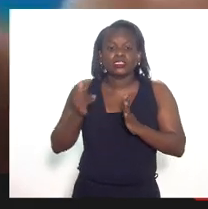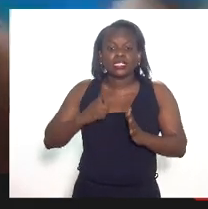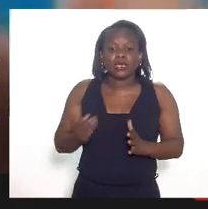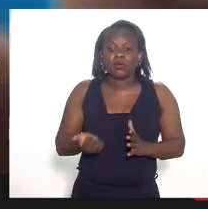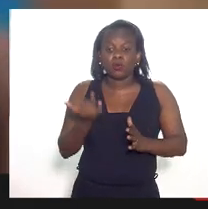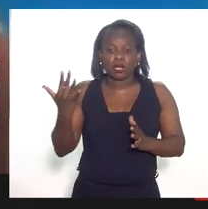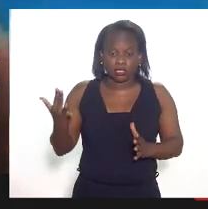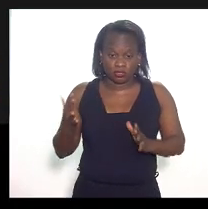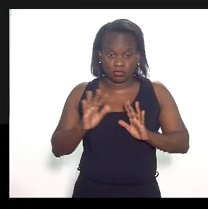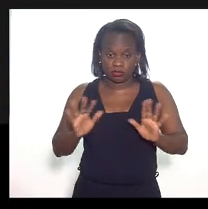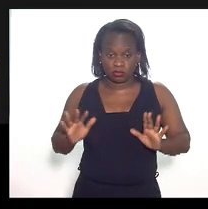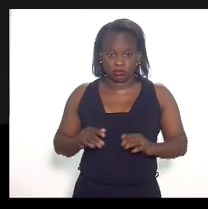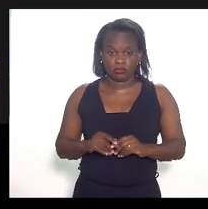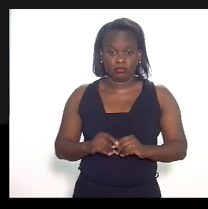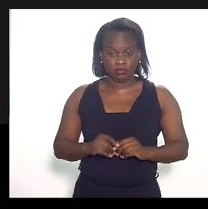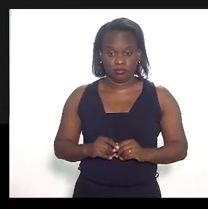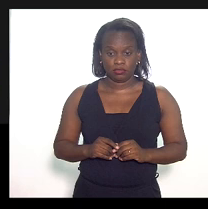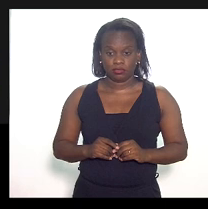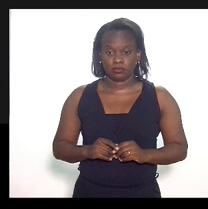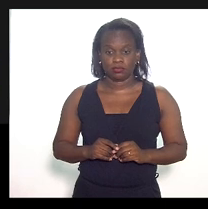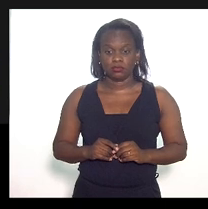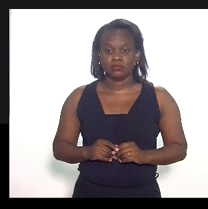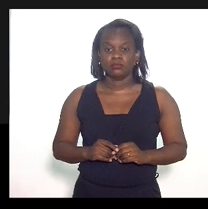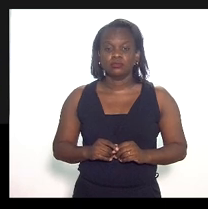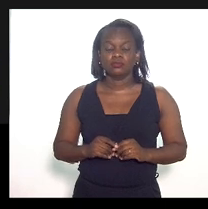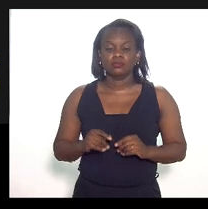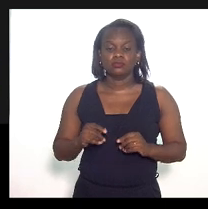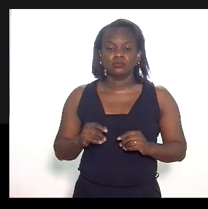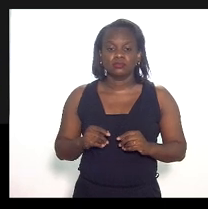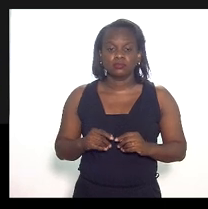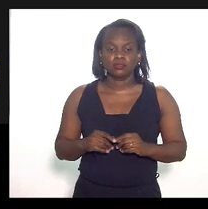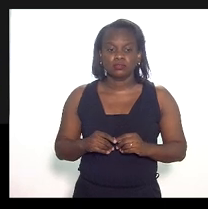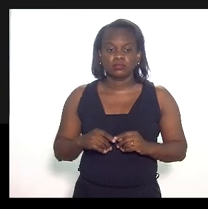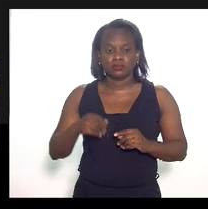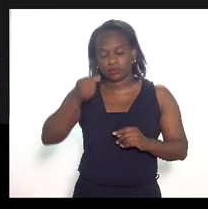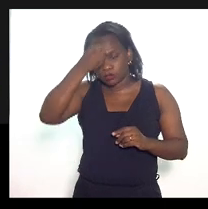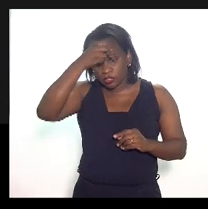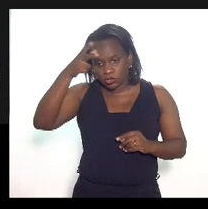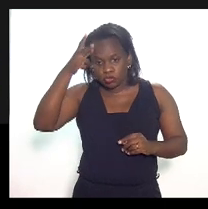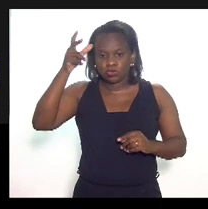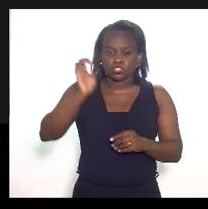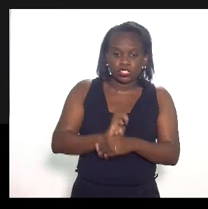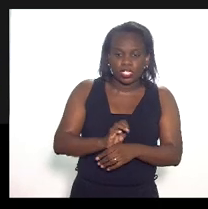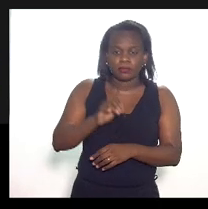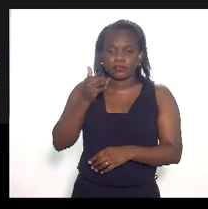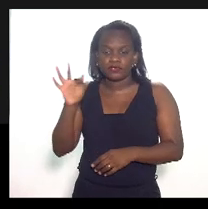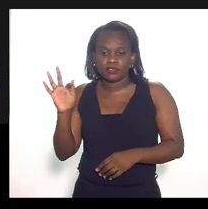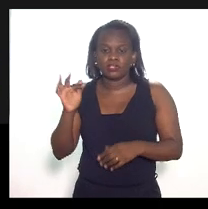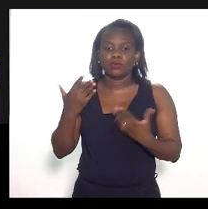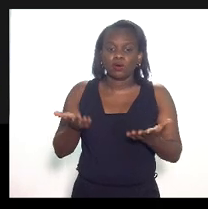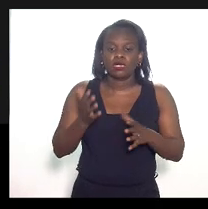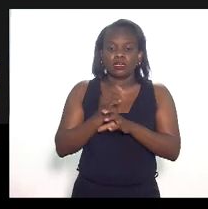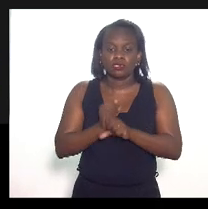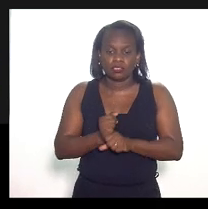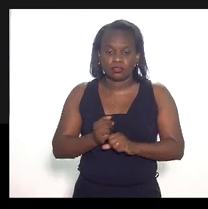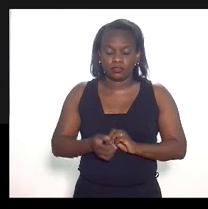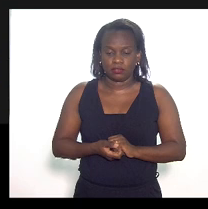sua regulação pode contar X número no estado, X número no município, X números.